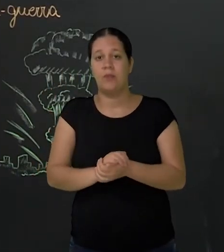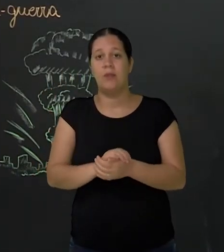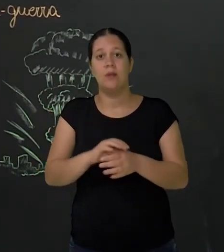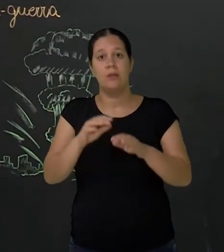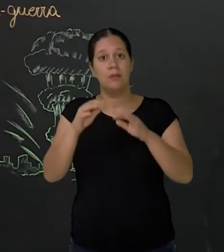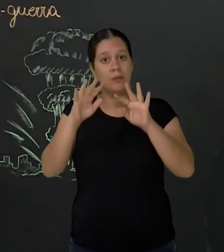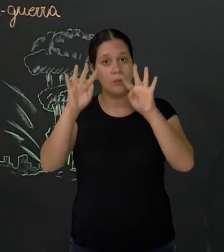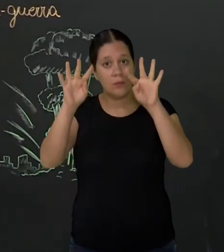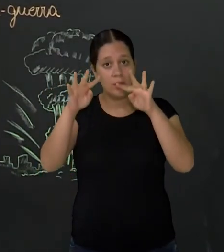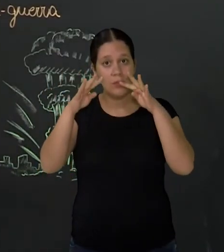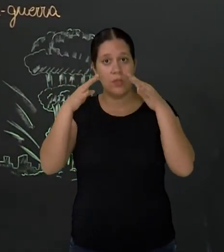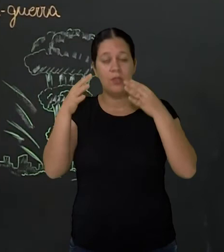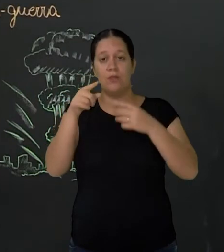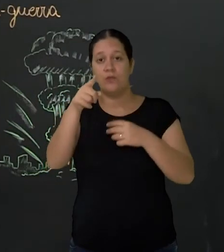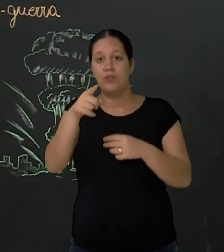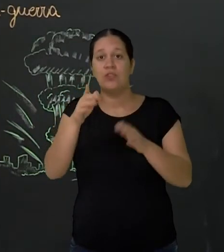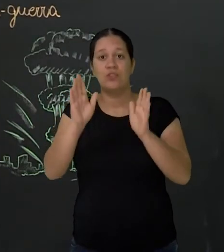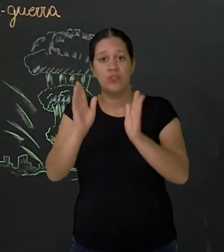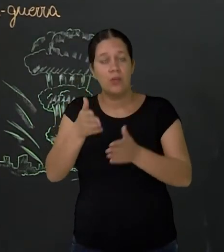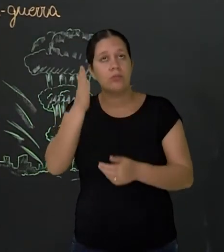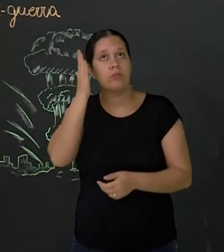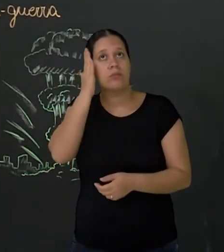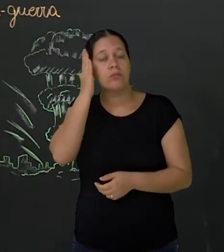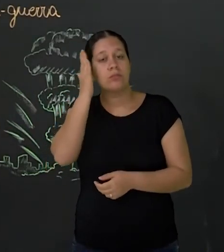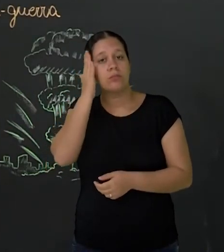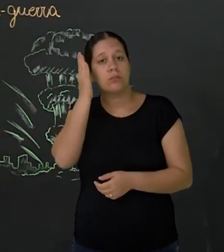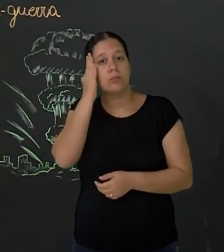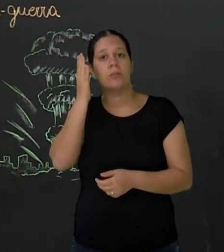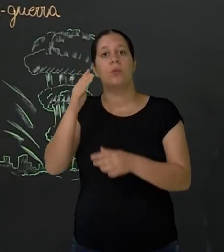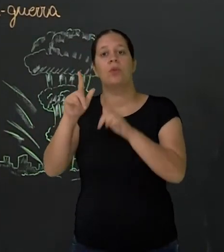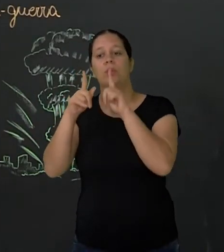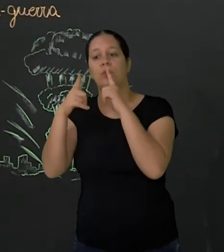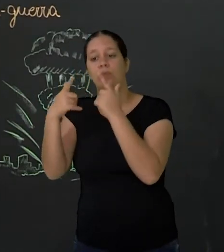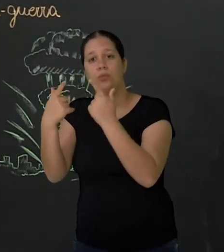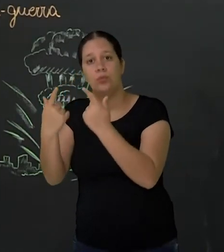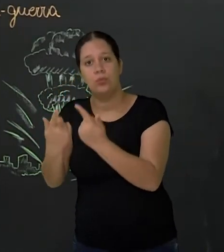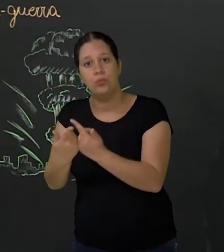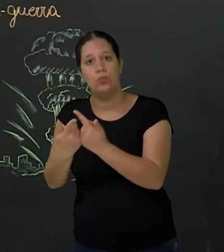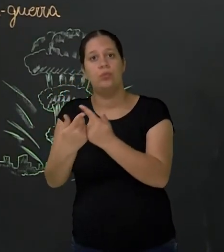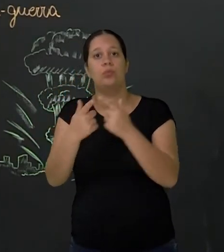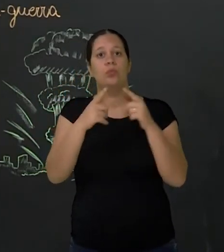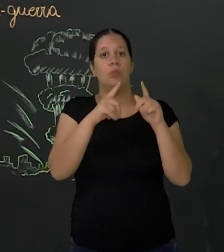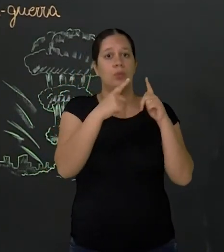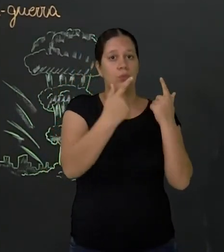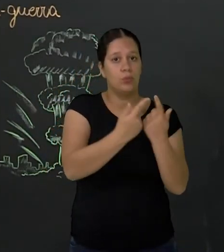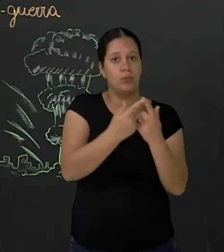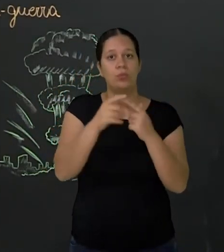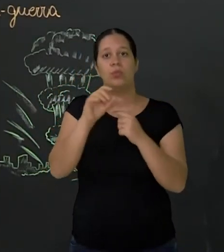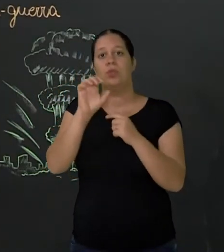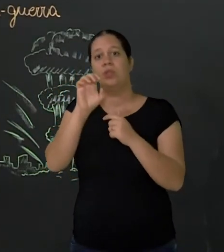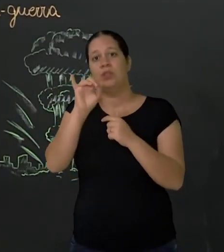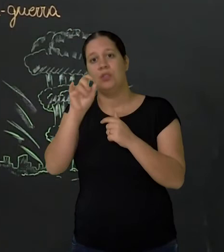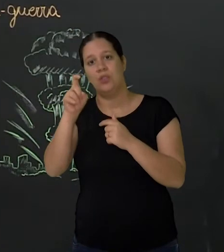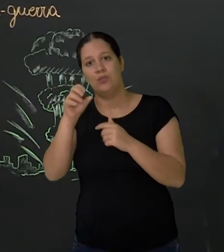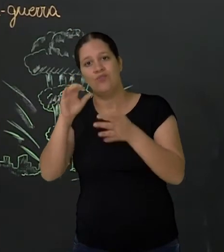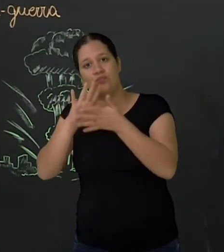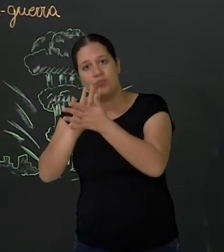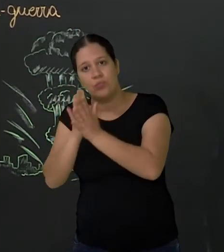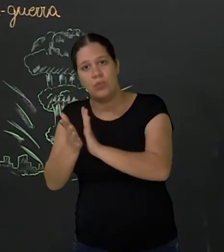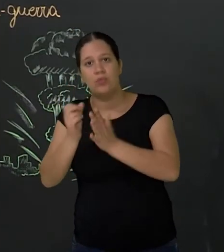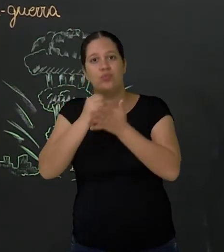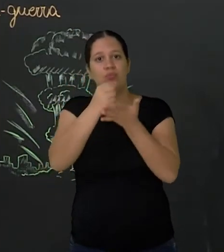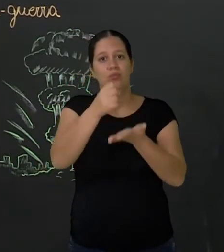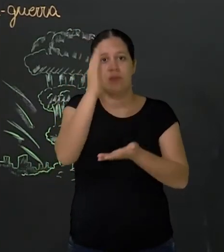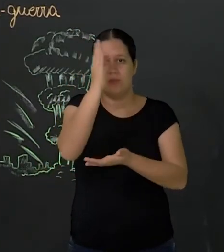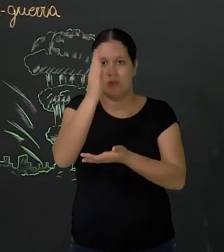Mussolini. Então repara que comigo você já conseguiu entender que o eixo, ele aos poucos foi sendo derrotado, né? Com a